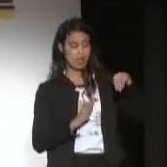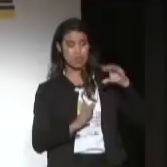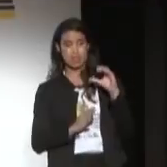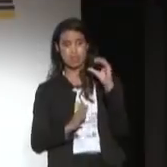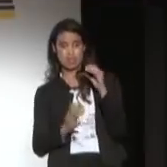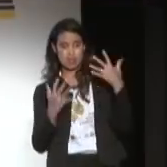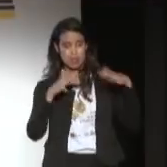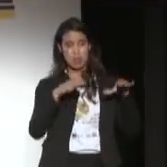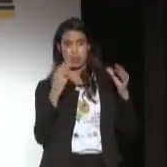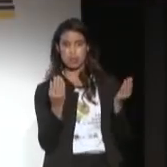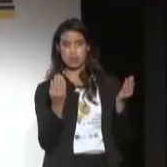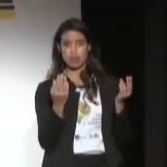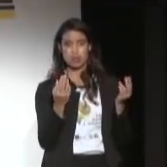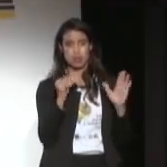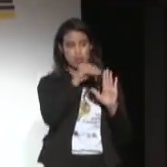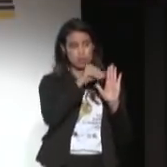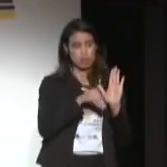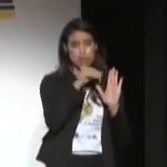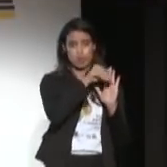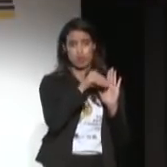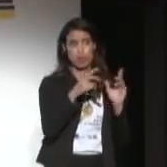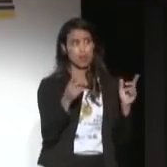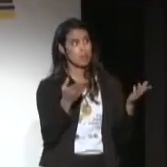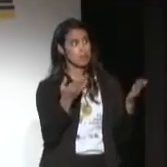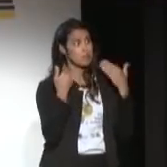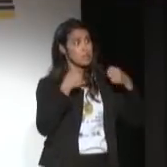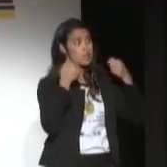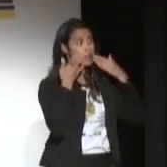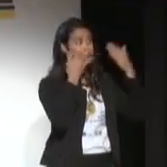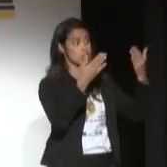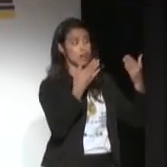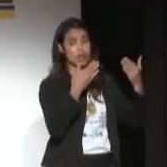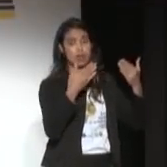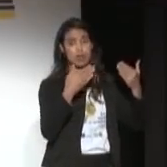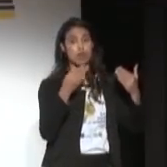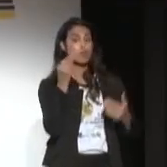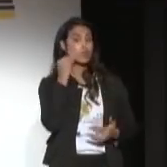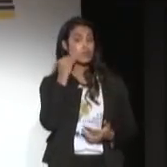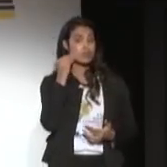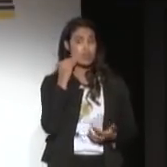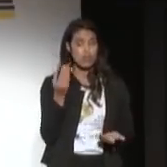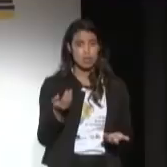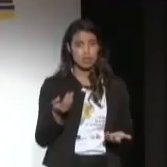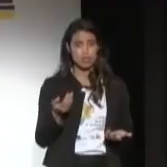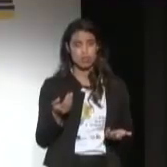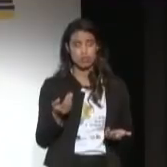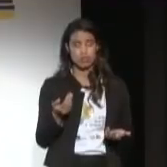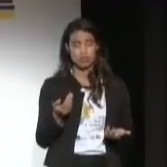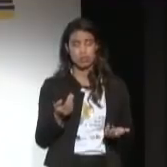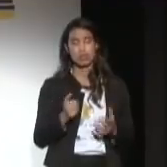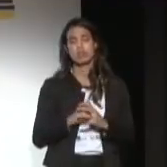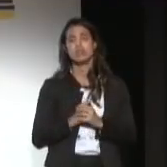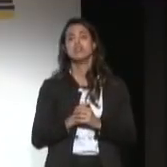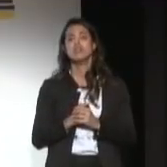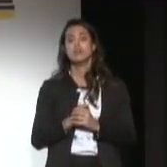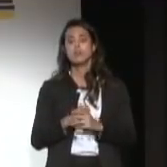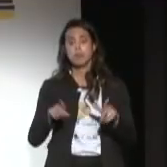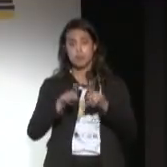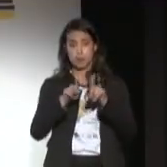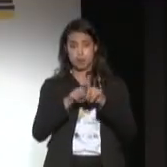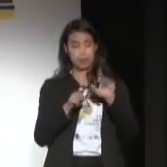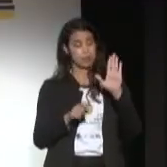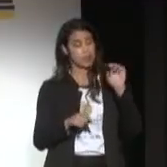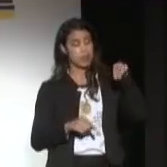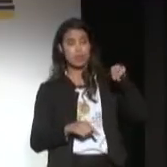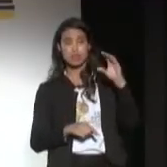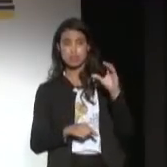BNCC, precisa nos falar de oportunidade e daquilo que não pode ser negociado. Tá? Quero também enfatizar que falar de